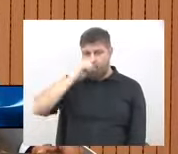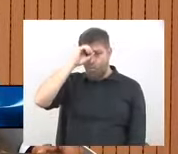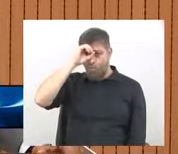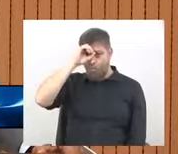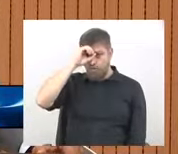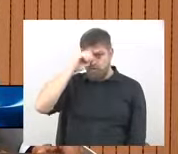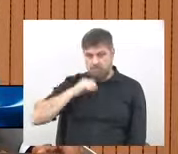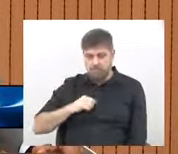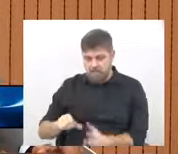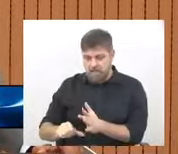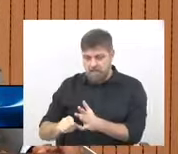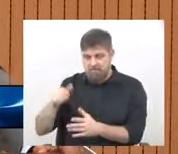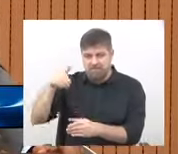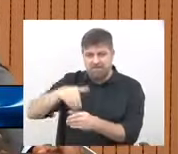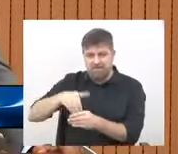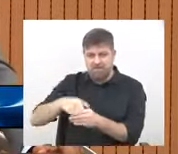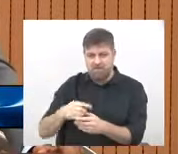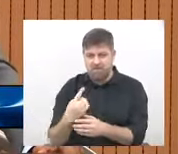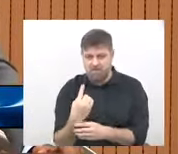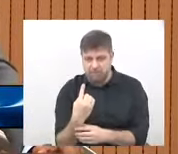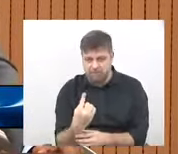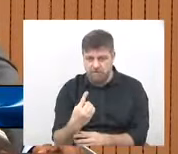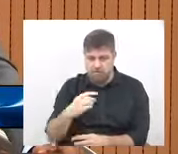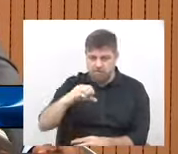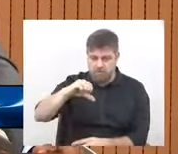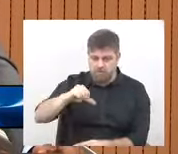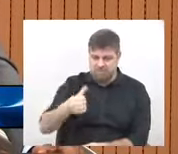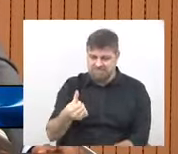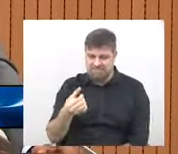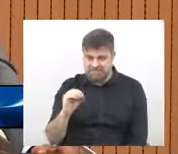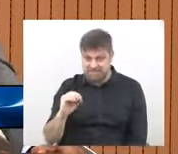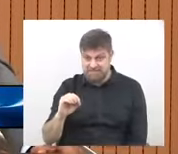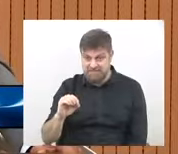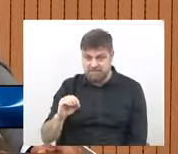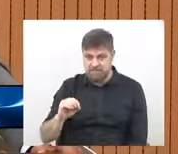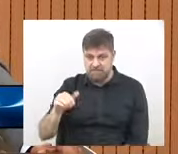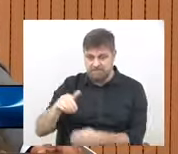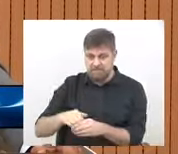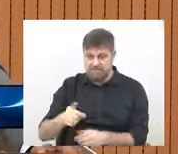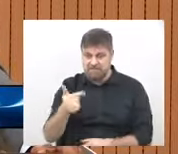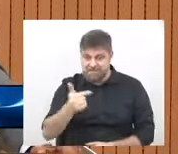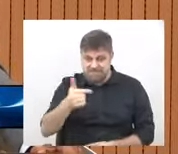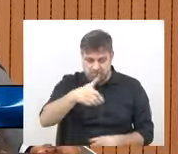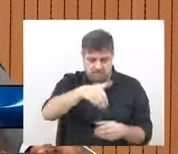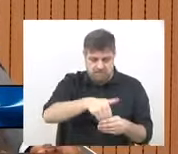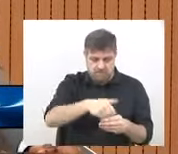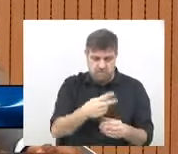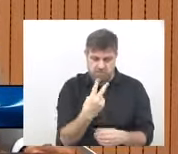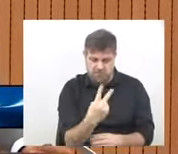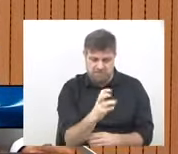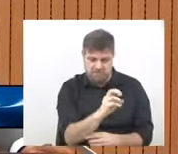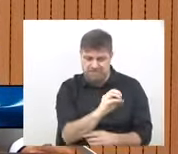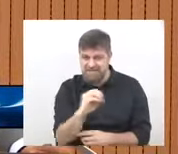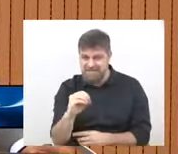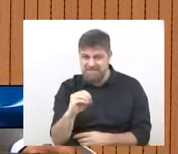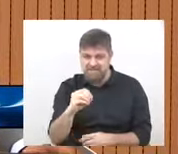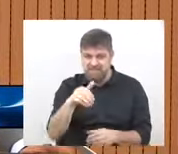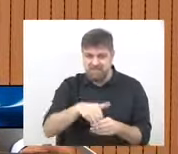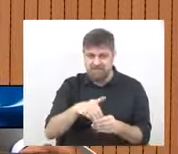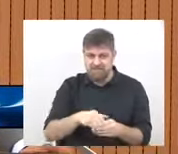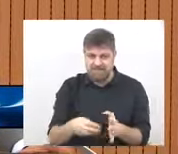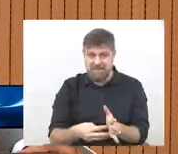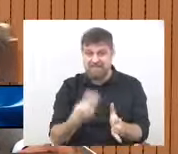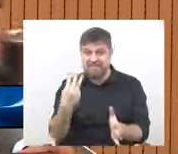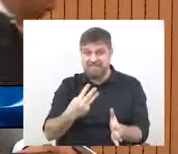nome na primeira eleição, tive 1.960 votos. Na segunda eleição minha, 2.590 votos. Na